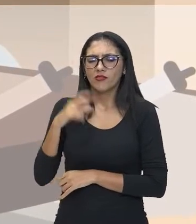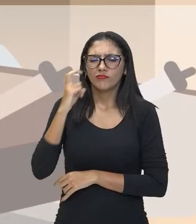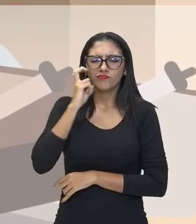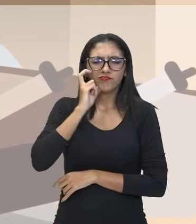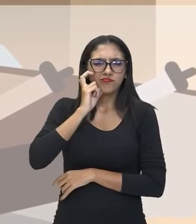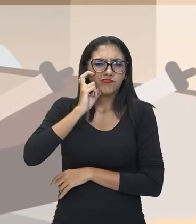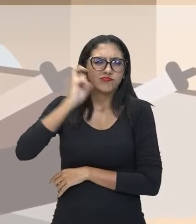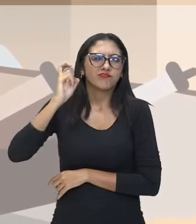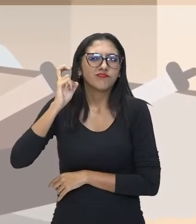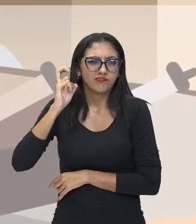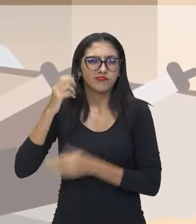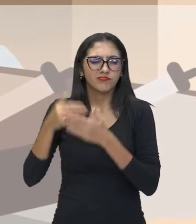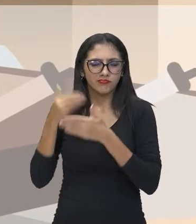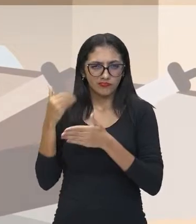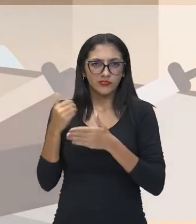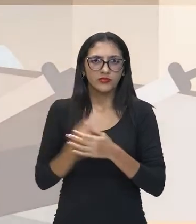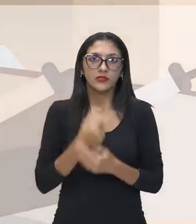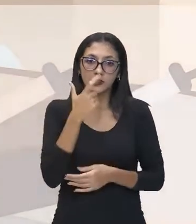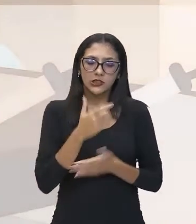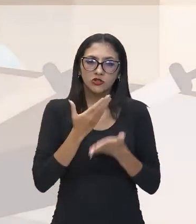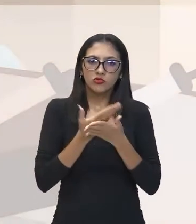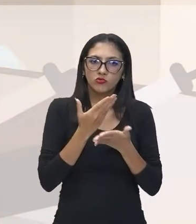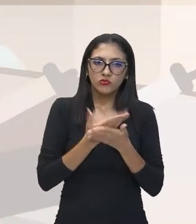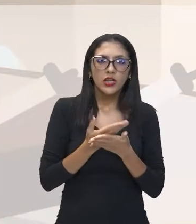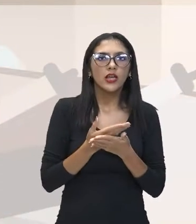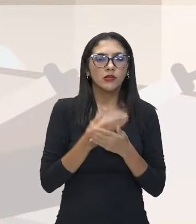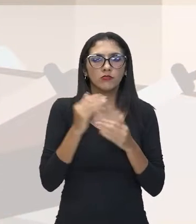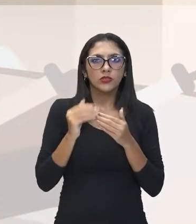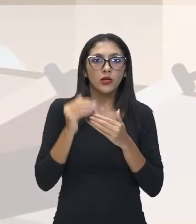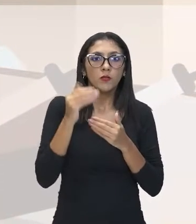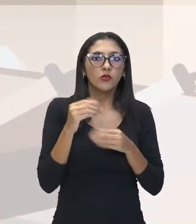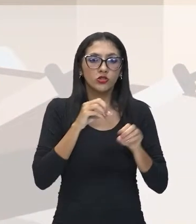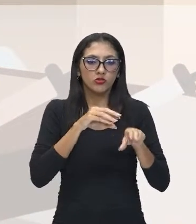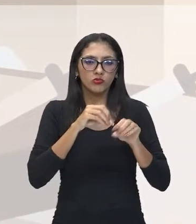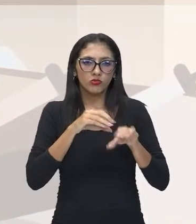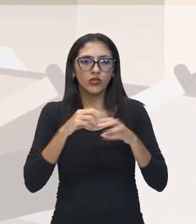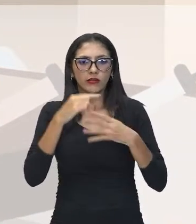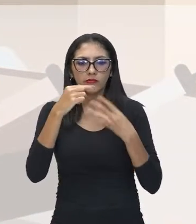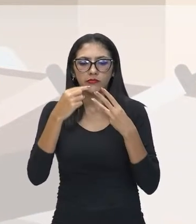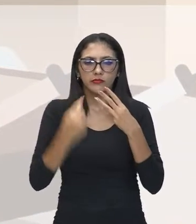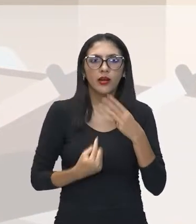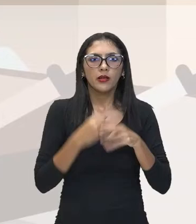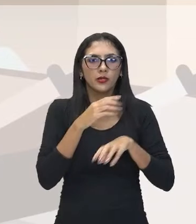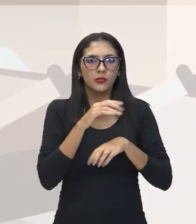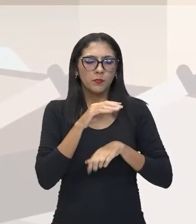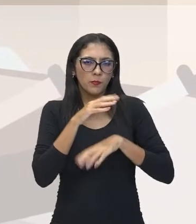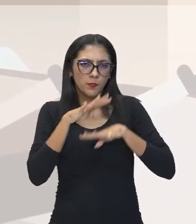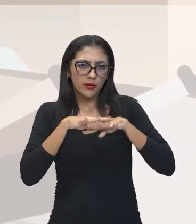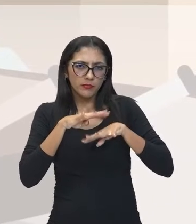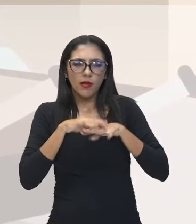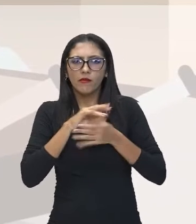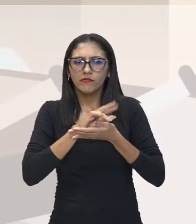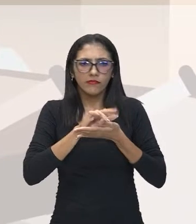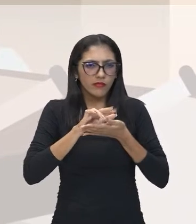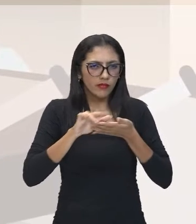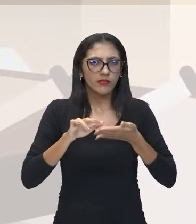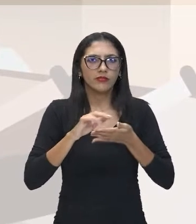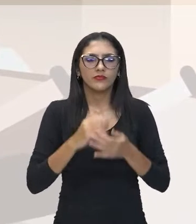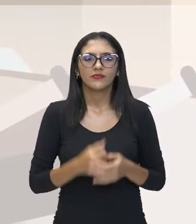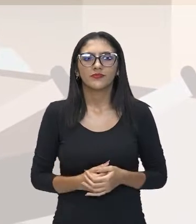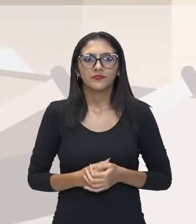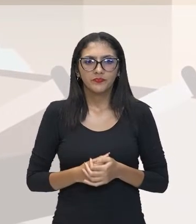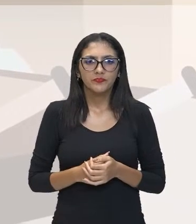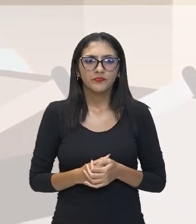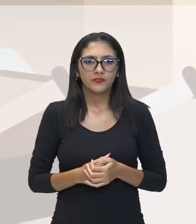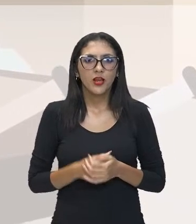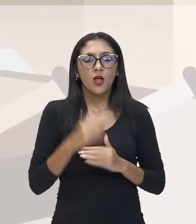época, estudei e ministrei aulas de astronomia, filosofia e ciências exatas. Aprimorei instrumentos